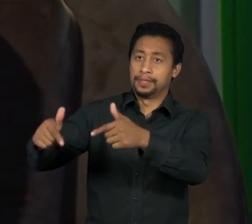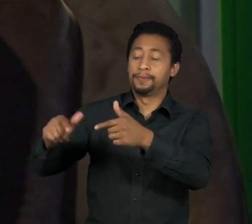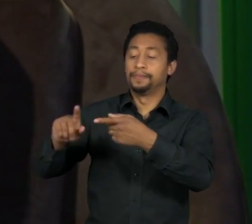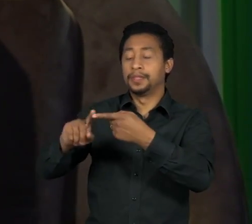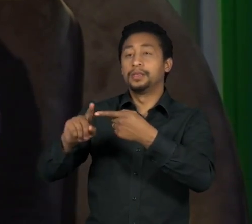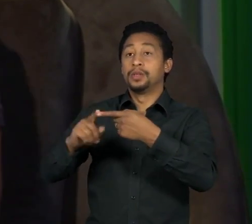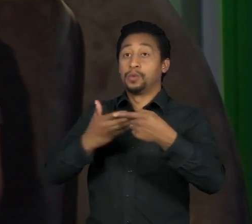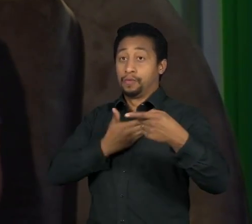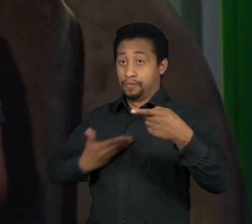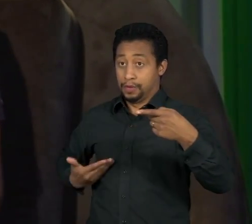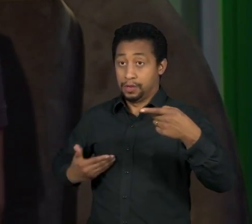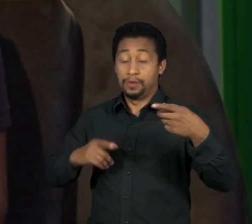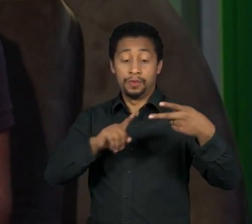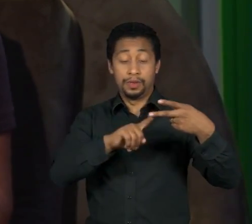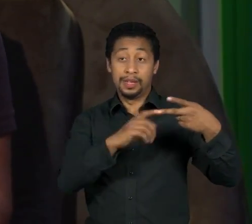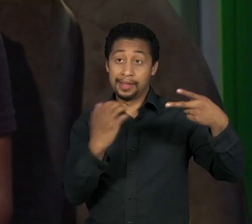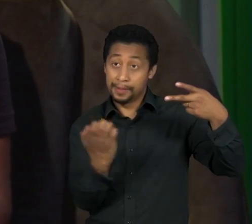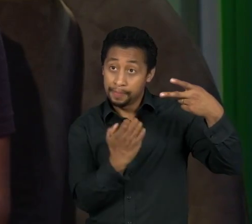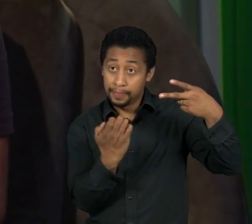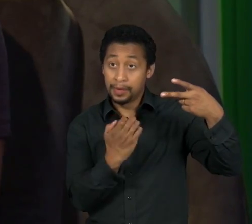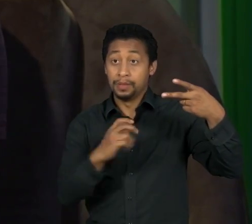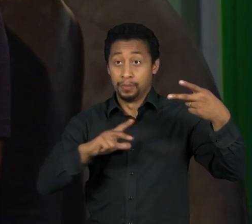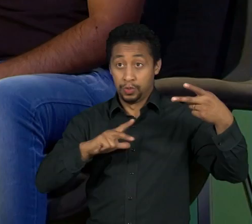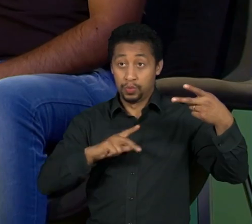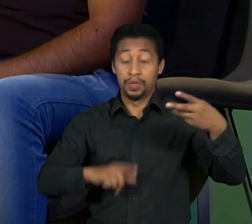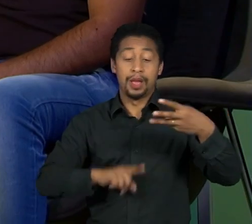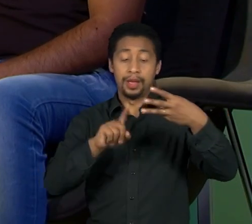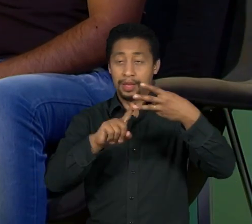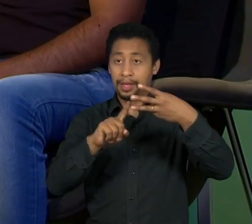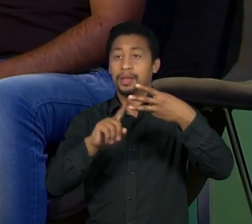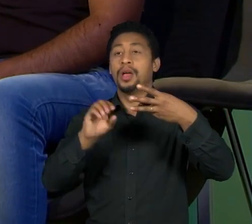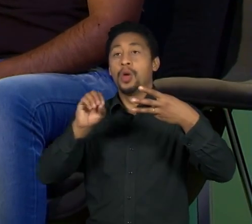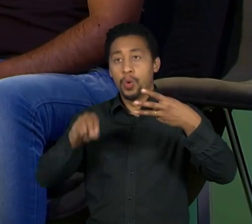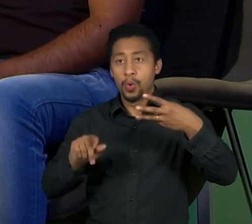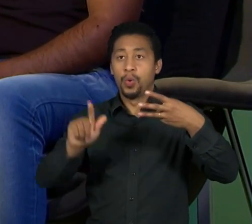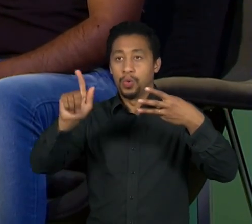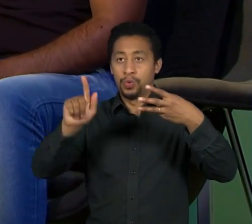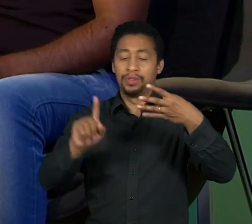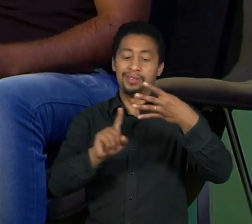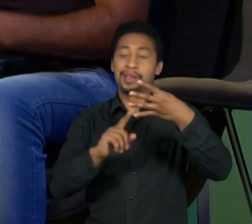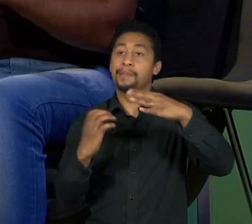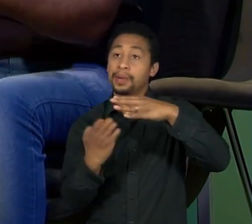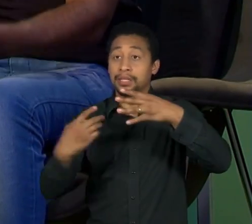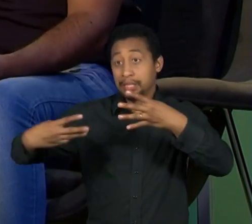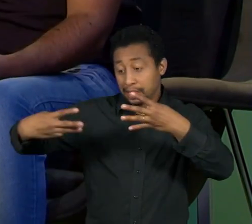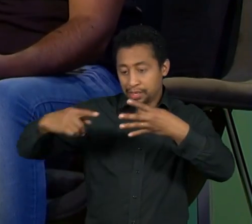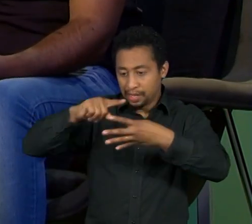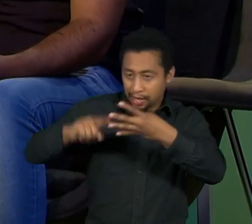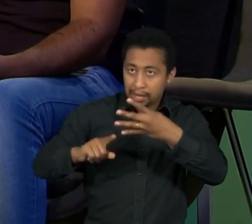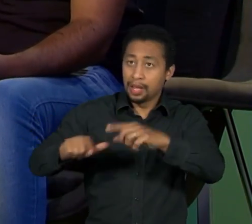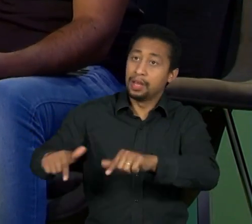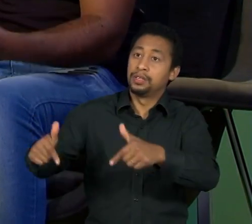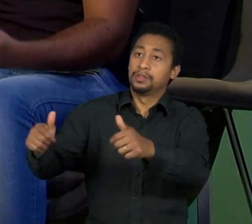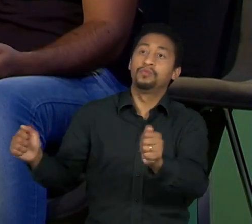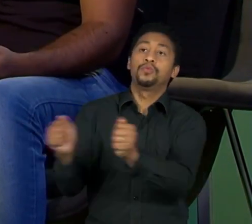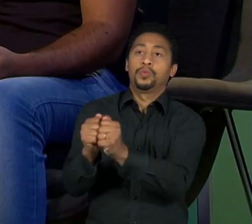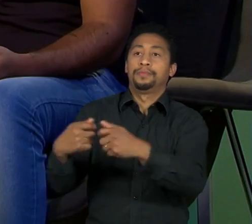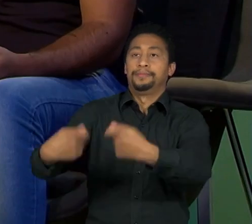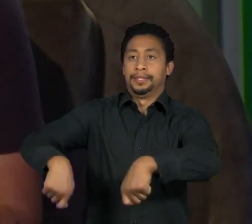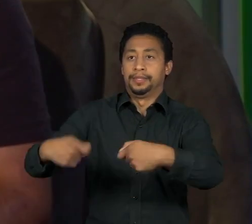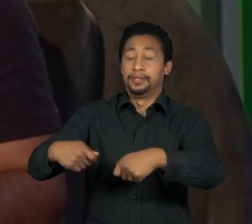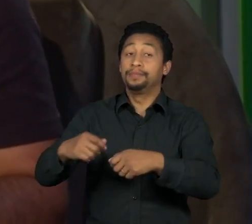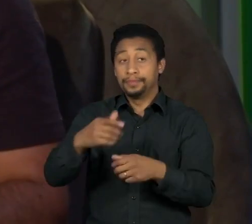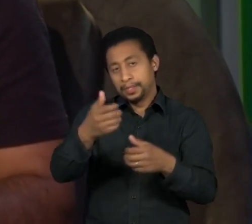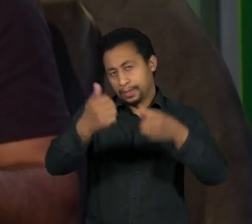a sociedade e as ONGs do terceiro setor. Você estava falando uma coisa muito importante, que é a questão do recurso, que não chega nesses territórios, e realmente não